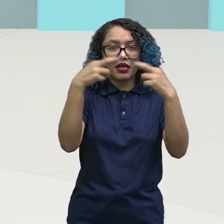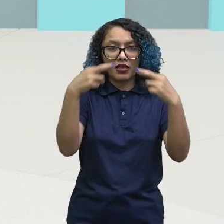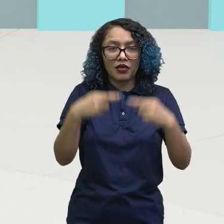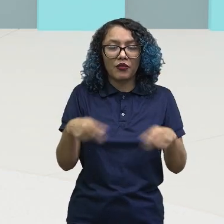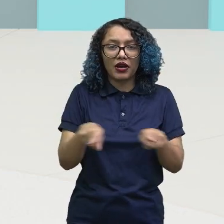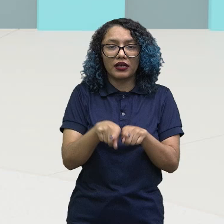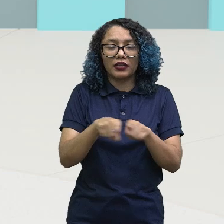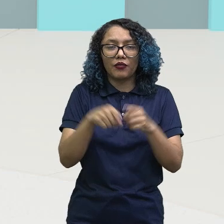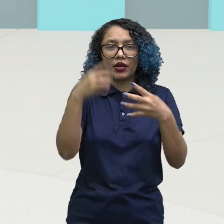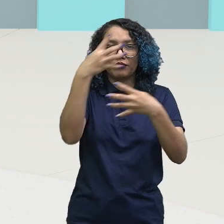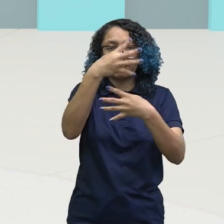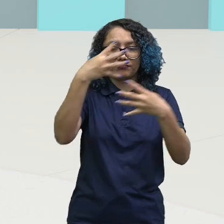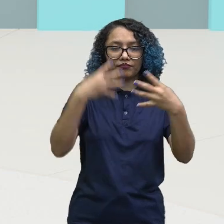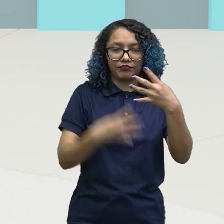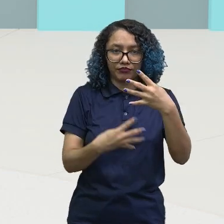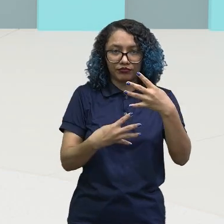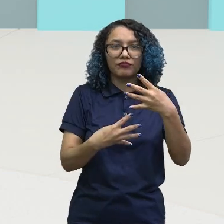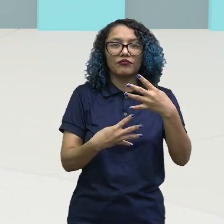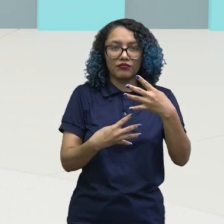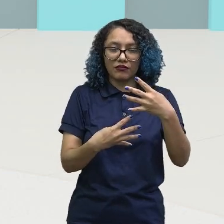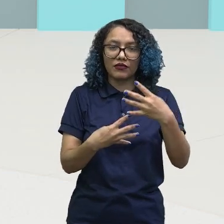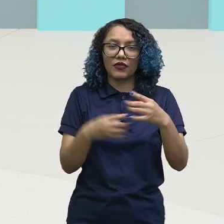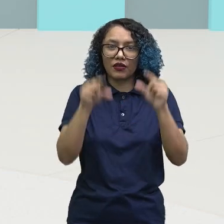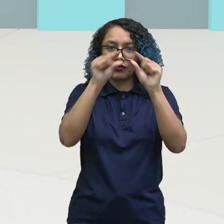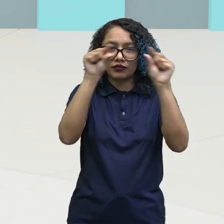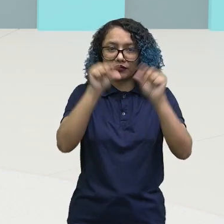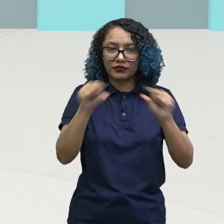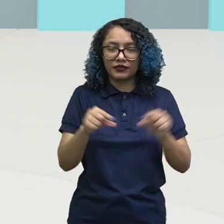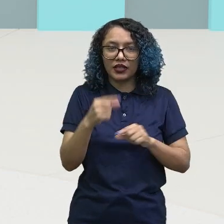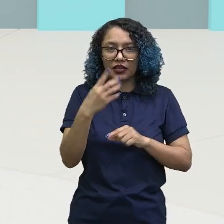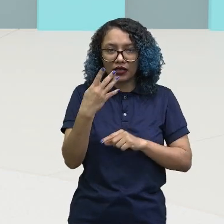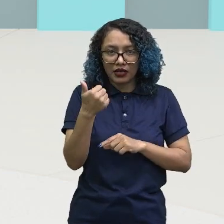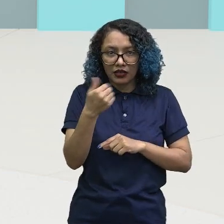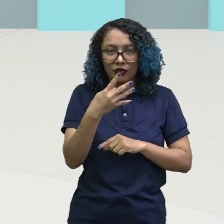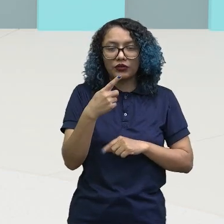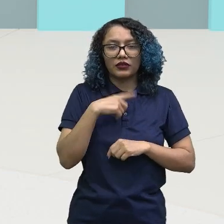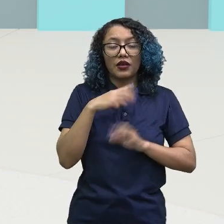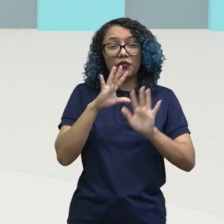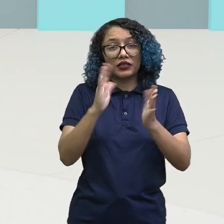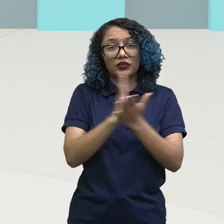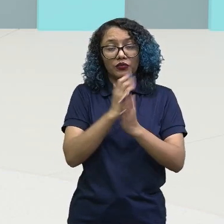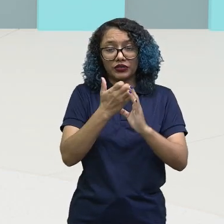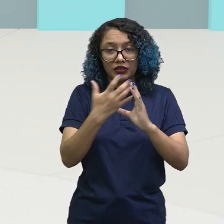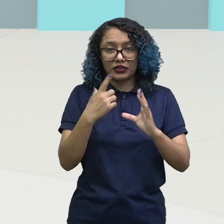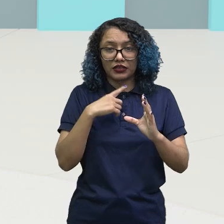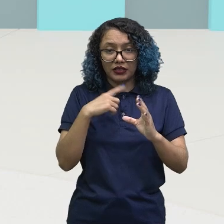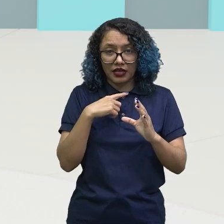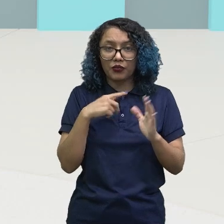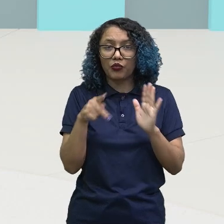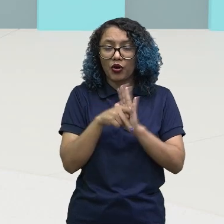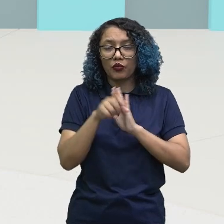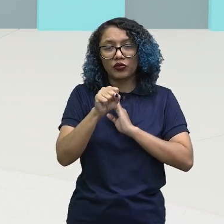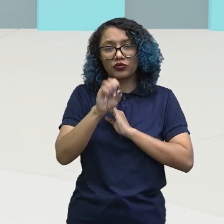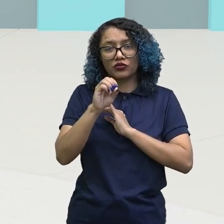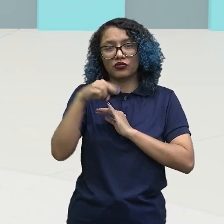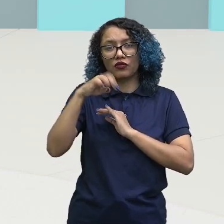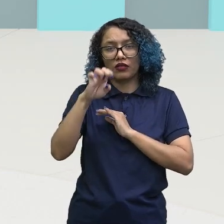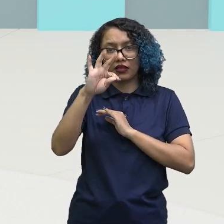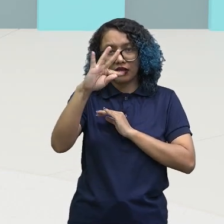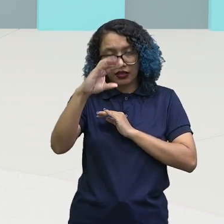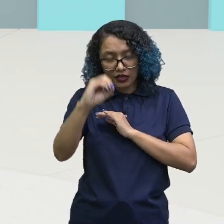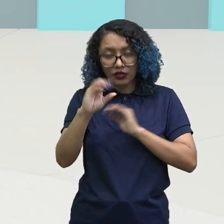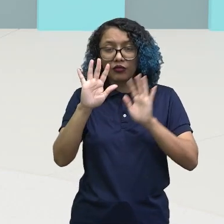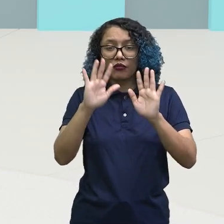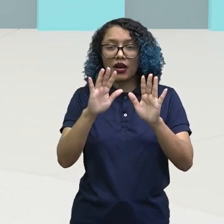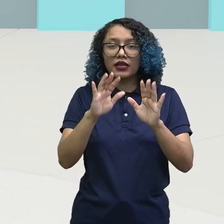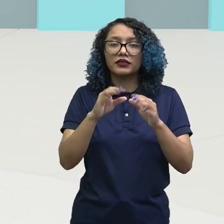né? A construção do poema aí de 14 versos. Claro que existem características específicas para ser um soneto, mas é um